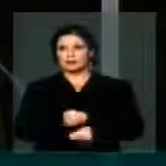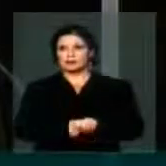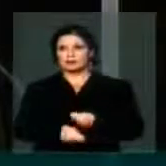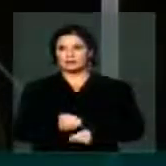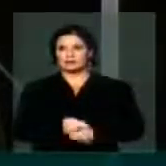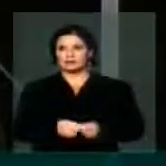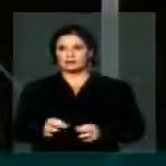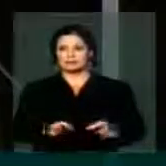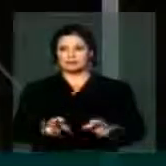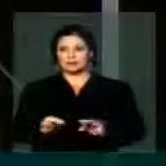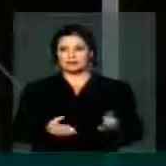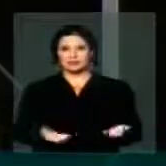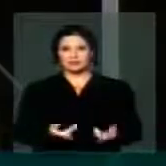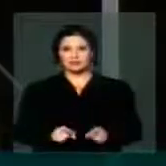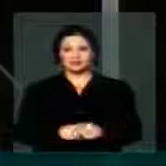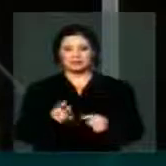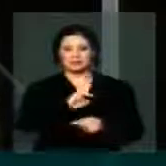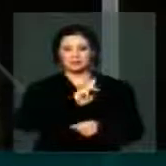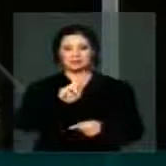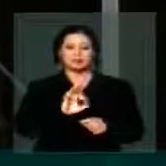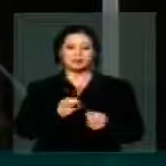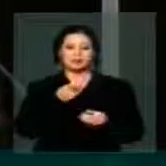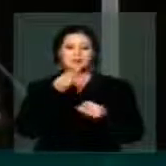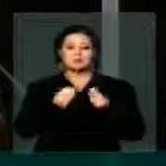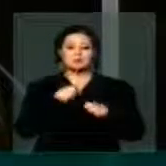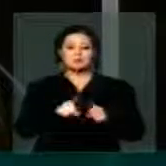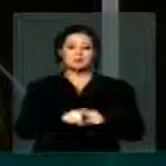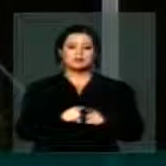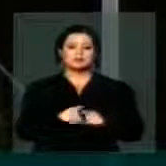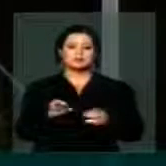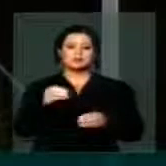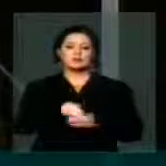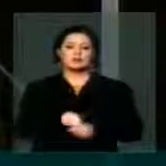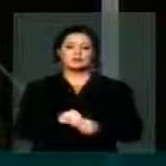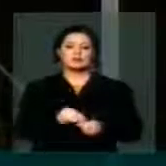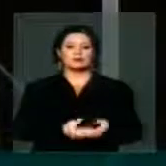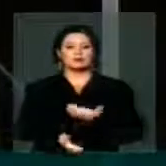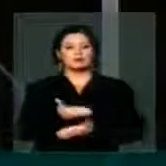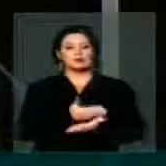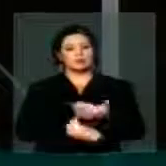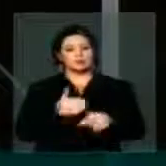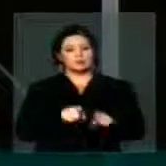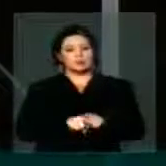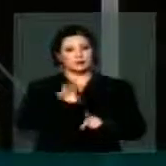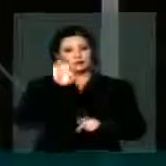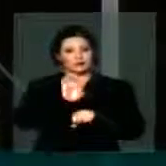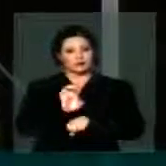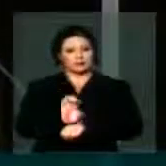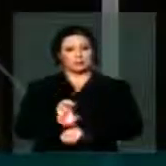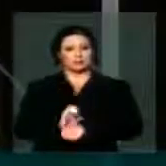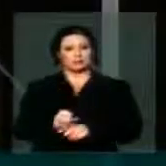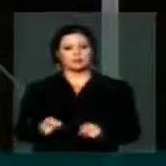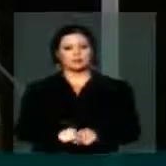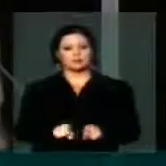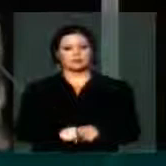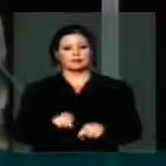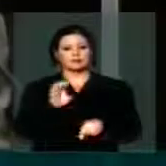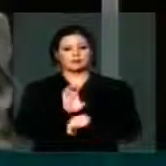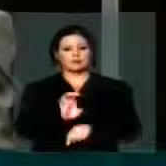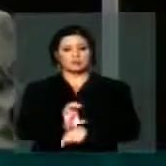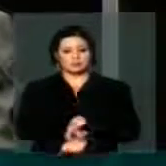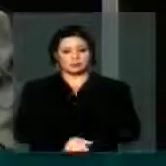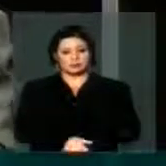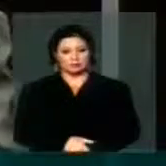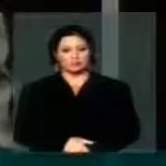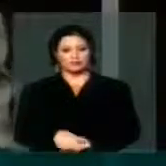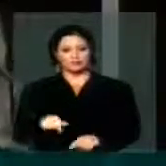forma que, em 5 anos, o imposto correspondente à diferença entre a alíquota interna e a interestadual seja designado integralmente para o estado de